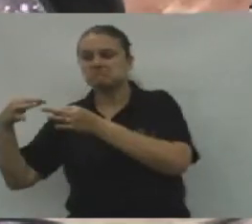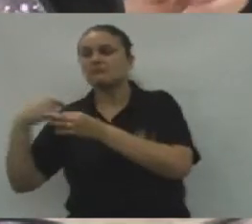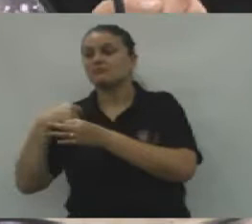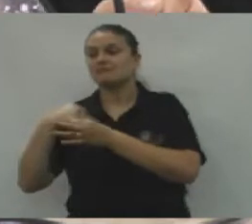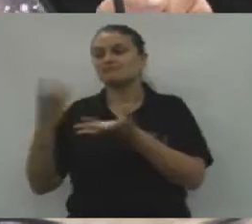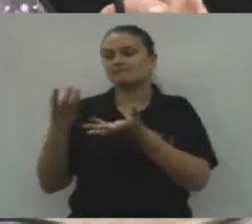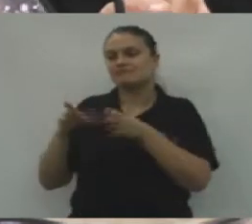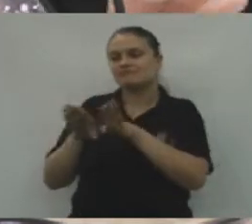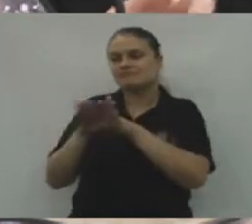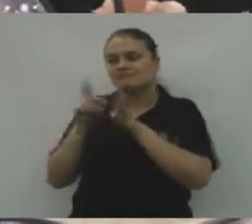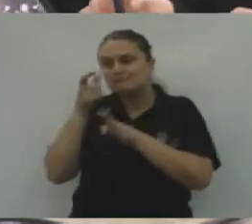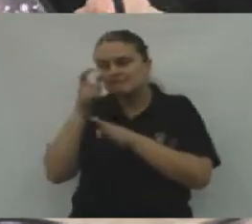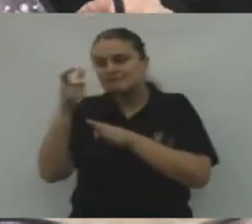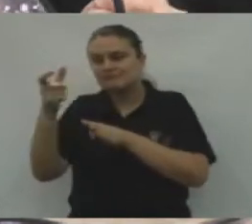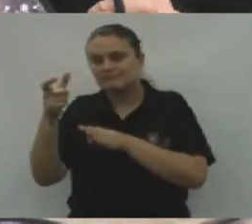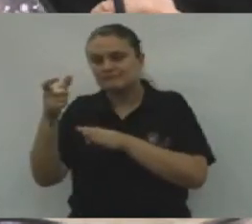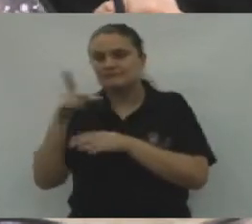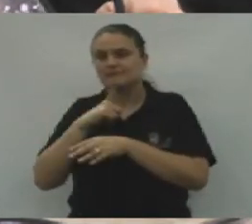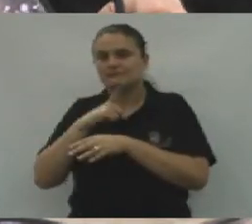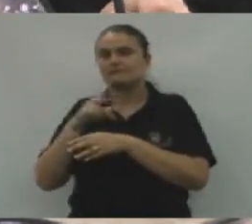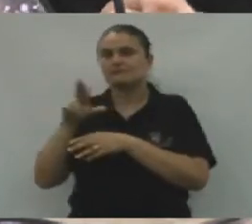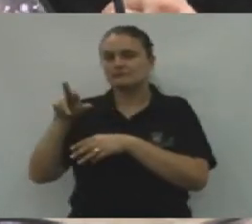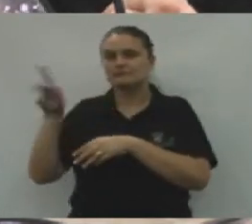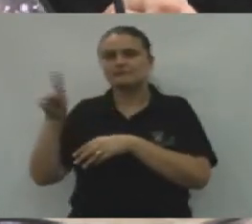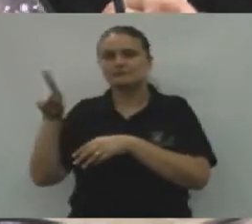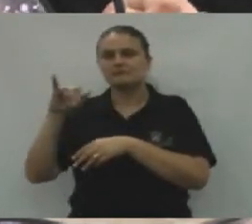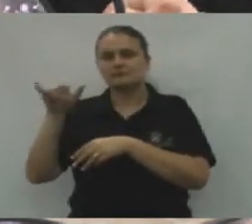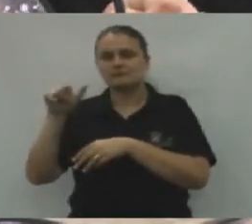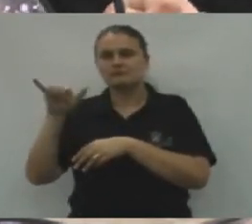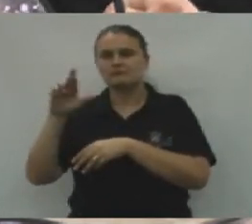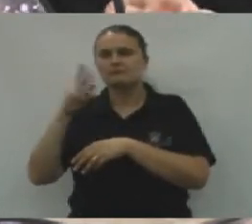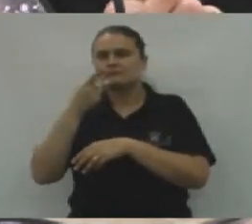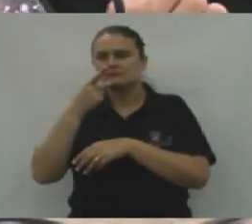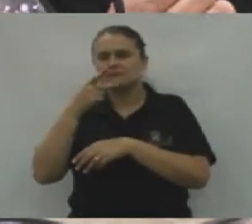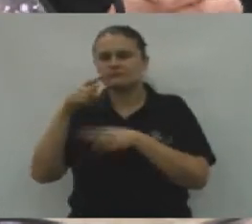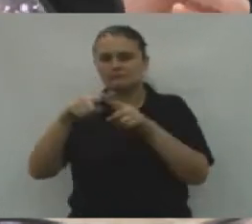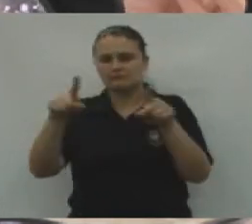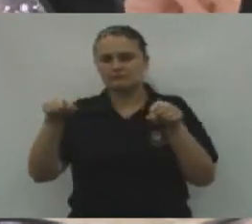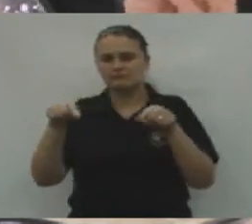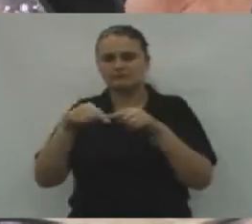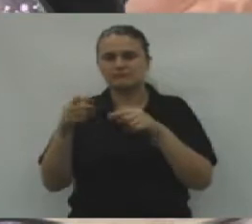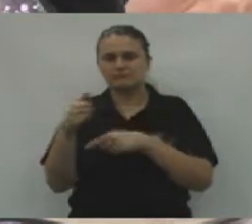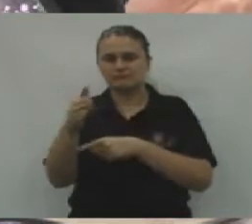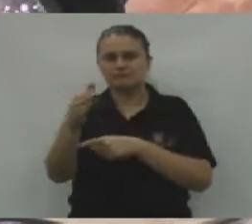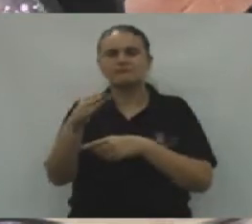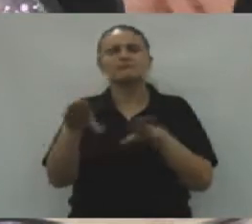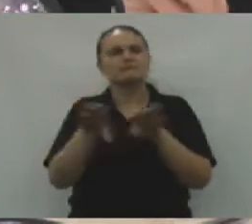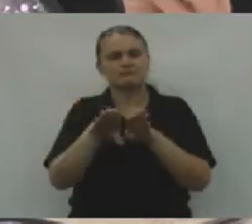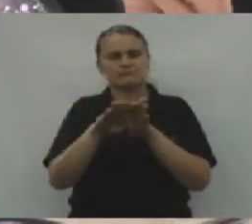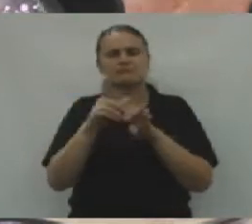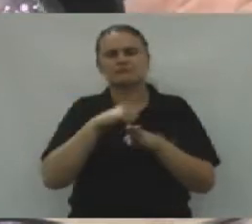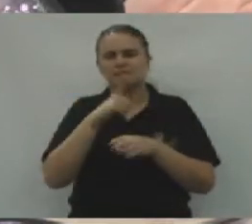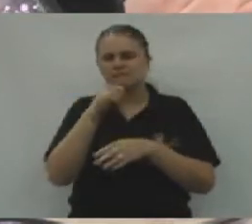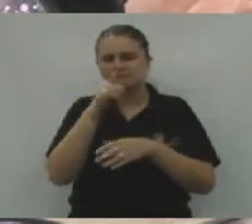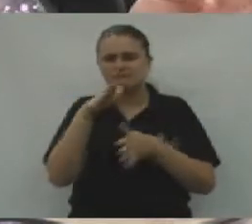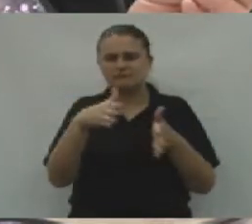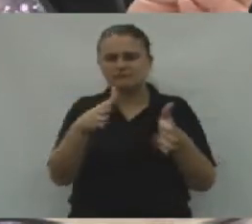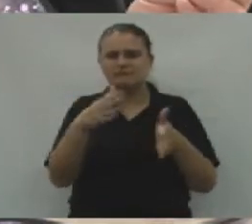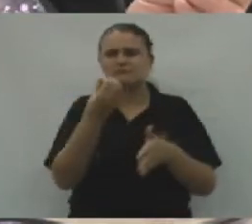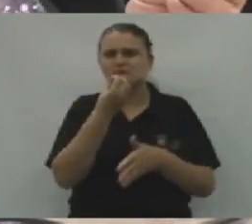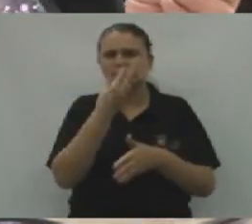vai estimulando as pessoas. Que nem o professor Jair falou também, sobre a piscicultura. Nossa região aqui é riquíssima em água, né? A água é tudo,